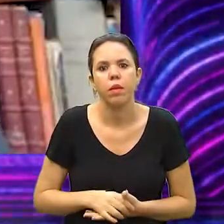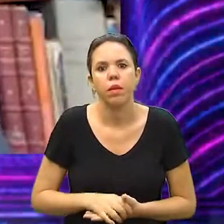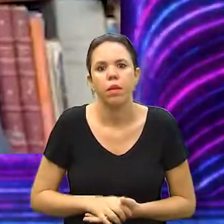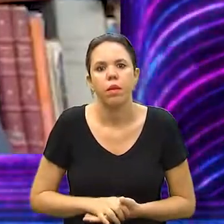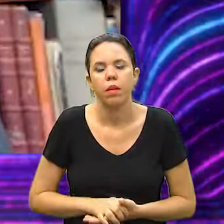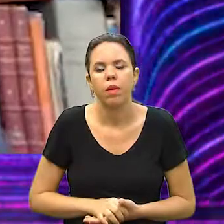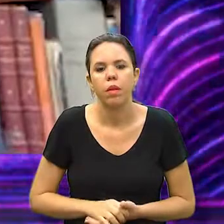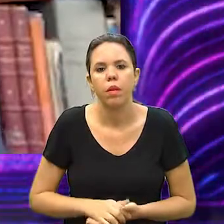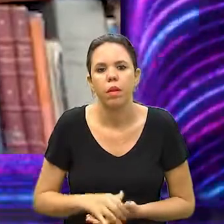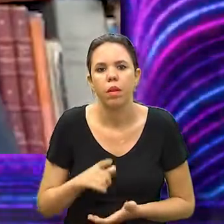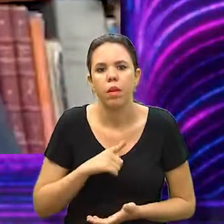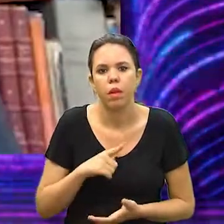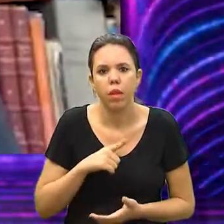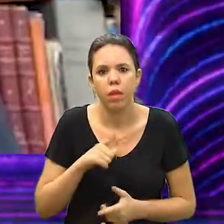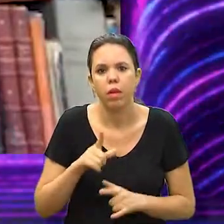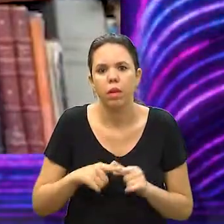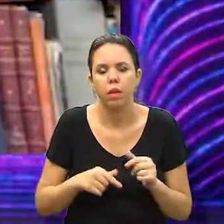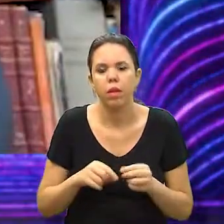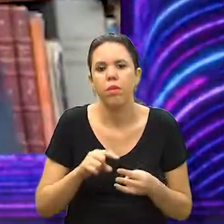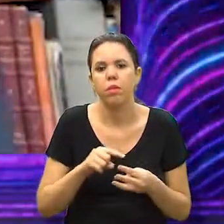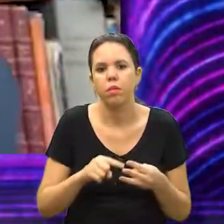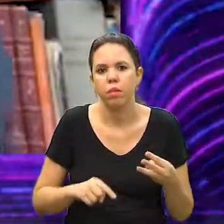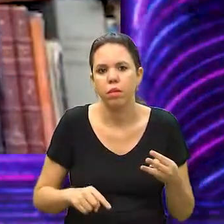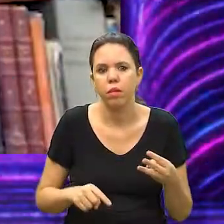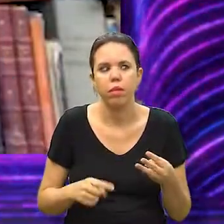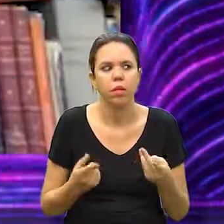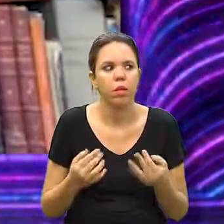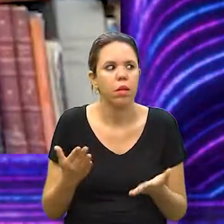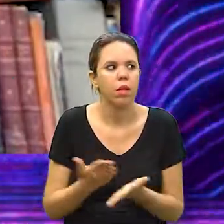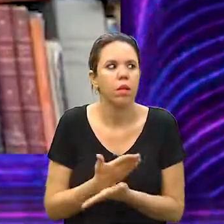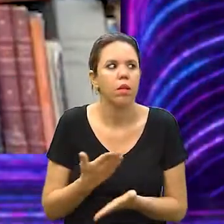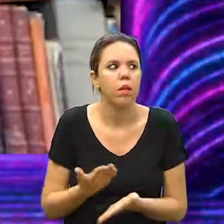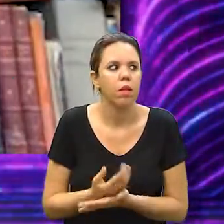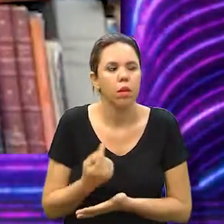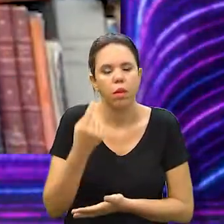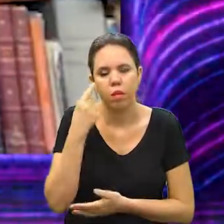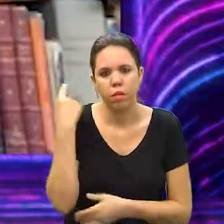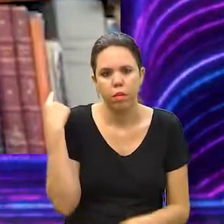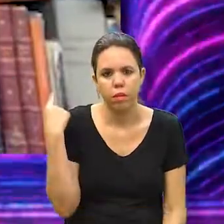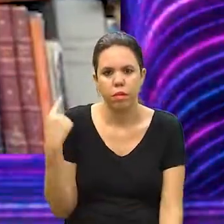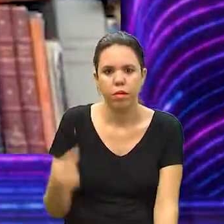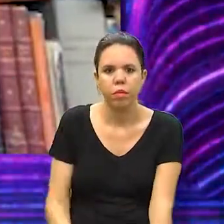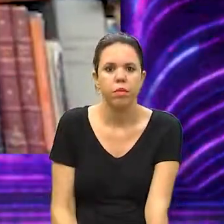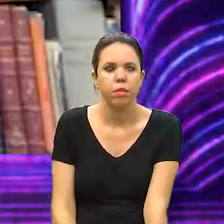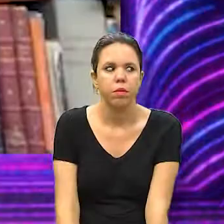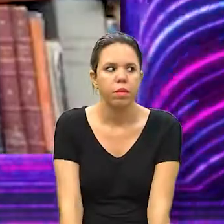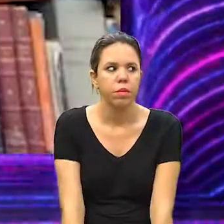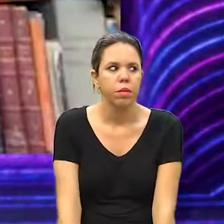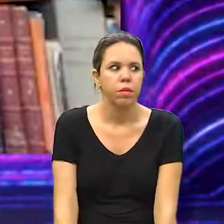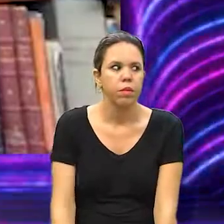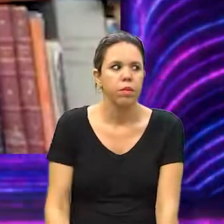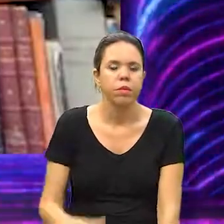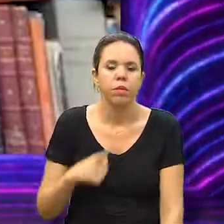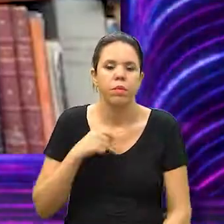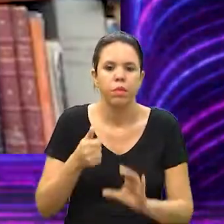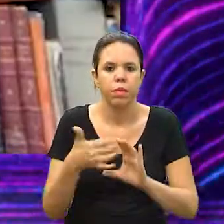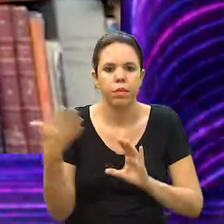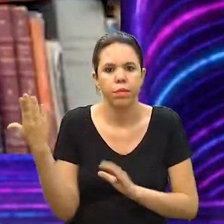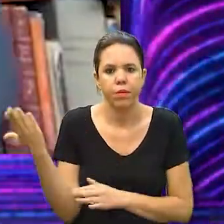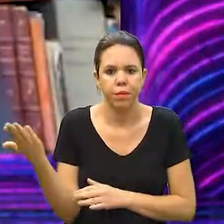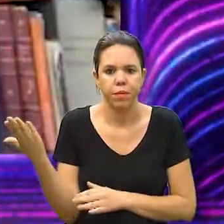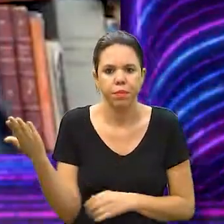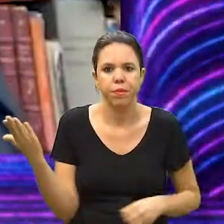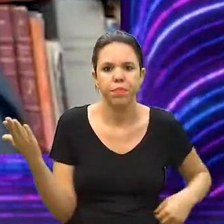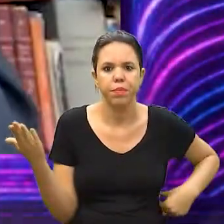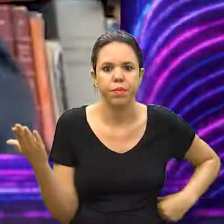é que você tem um objeto tridimensional como o livro, que está aqui, ó. Então, o livro ele tem uma